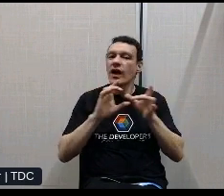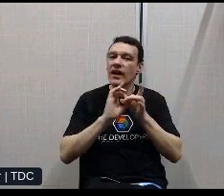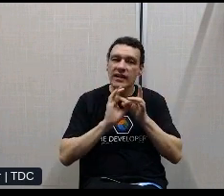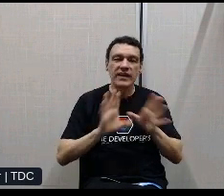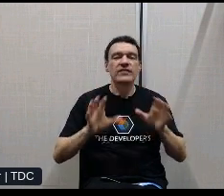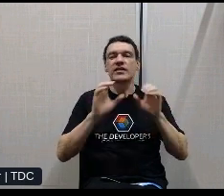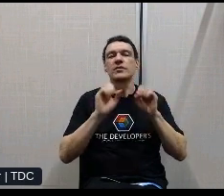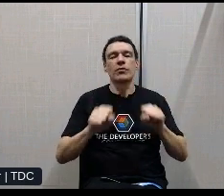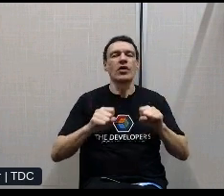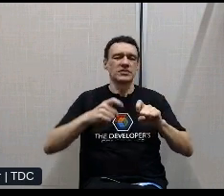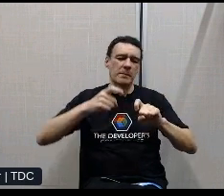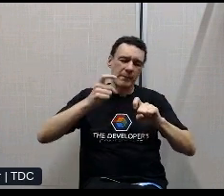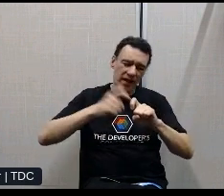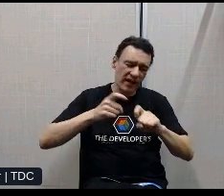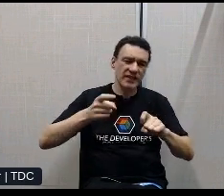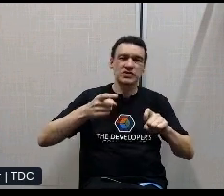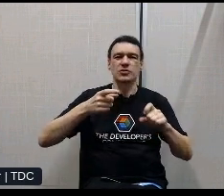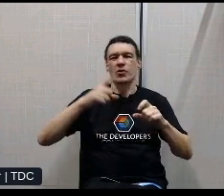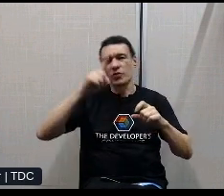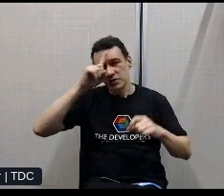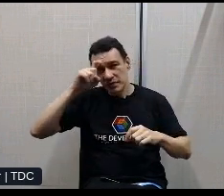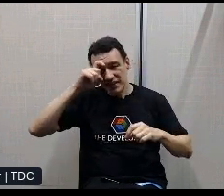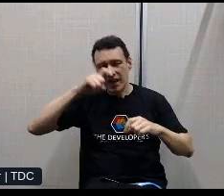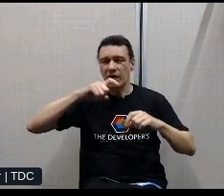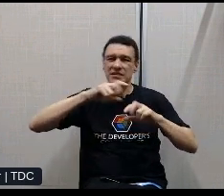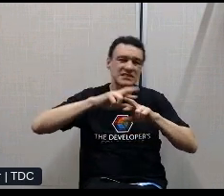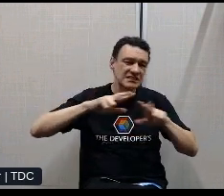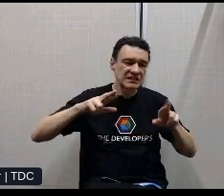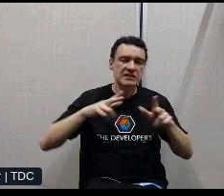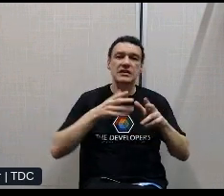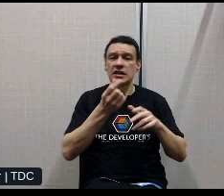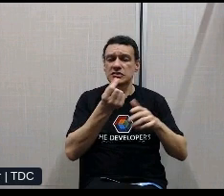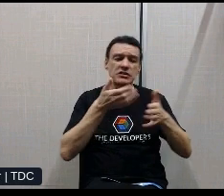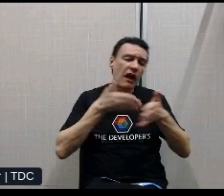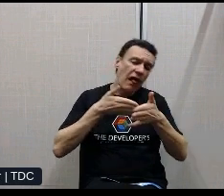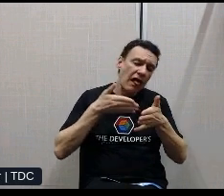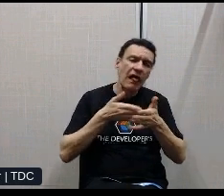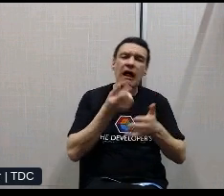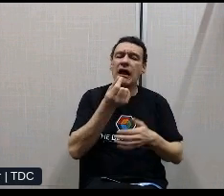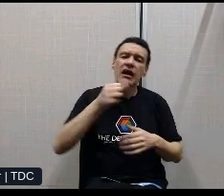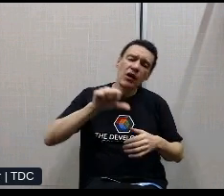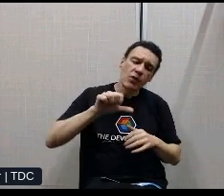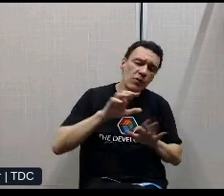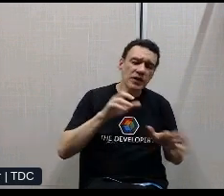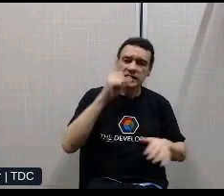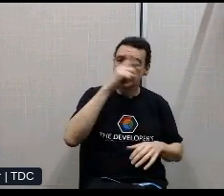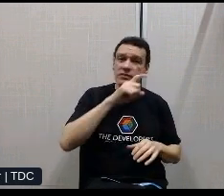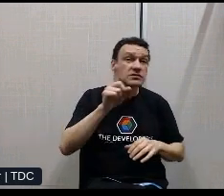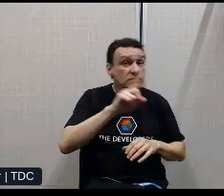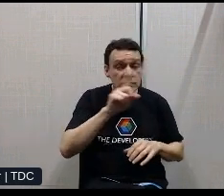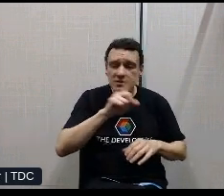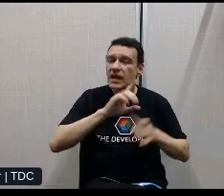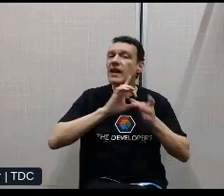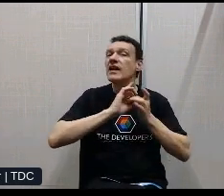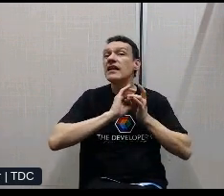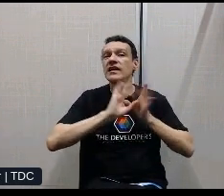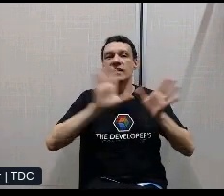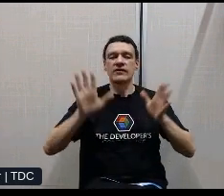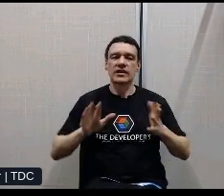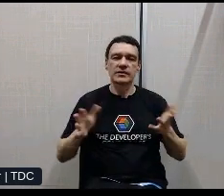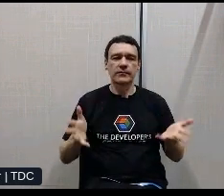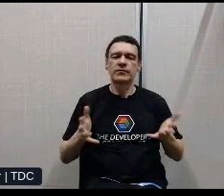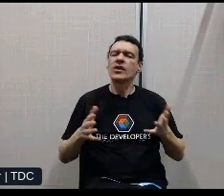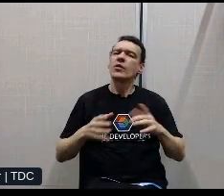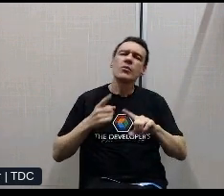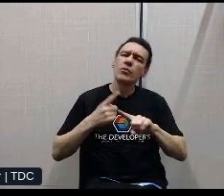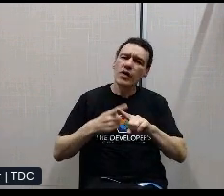serviços de saúde sem enfrentar dificuldades financeiras. Então, para que a gente vai ter uma bengala? Para que a gente vai ter um